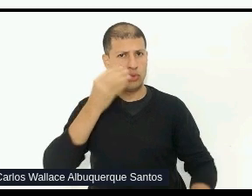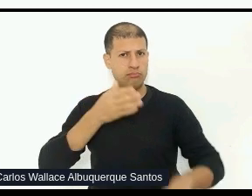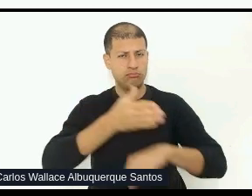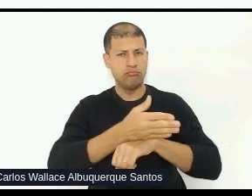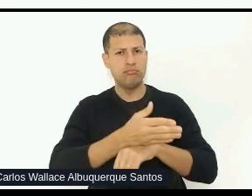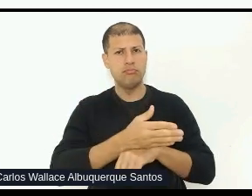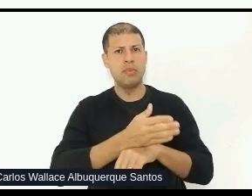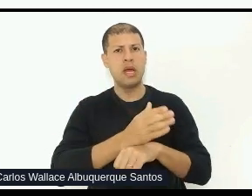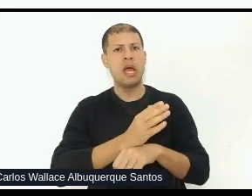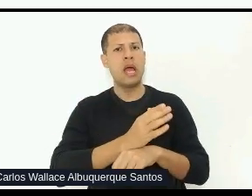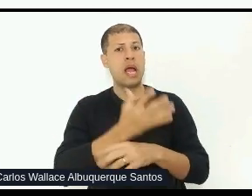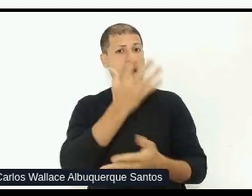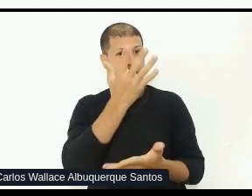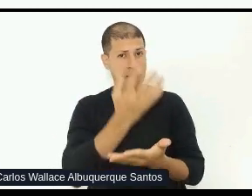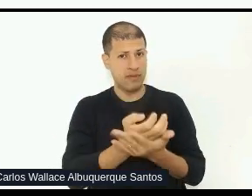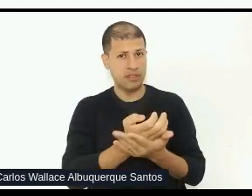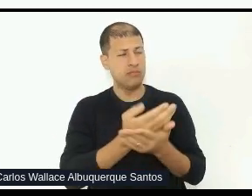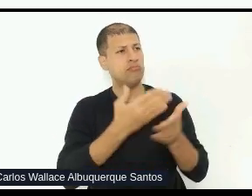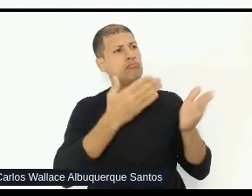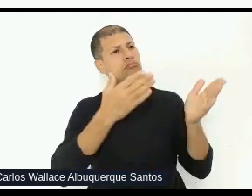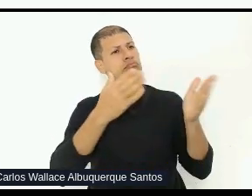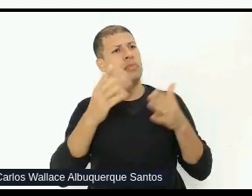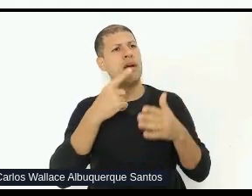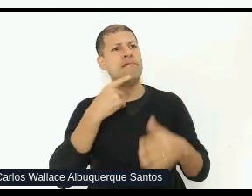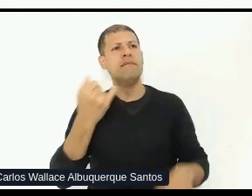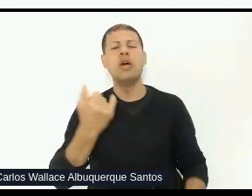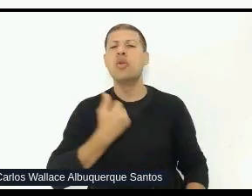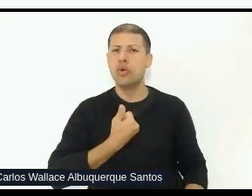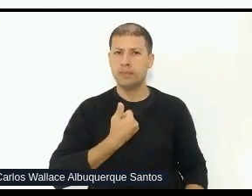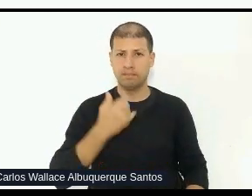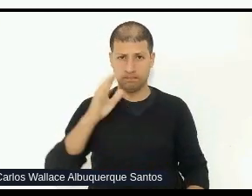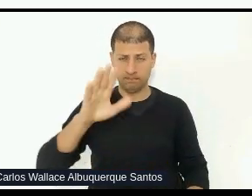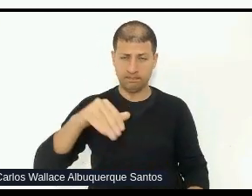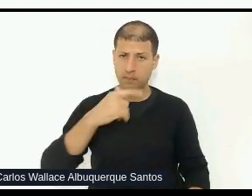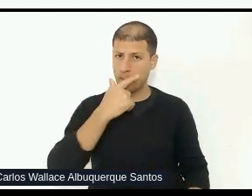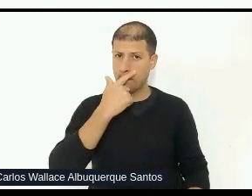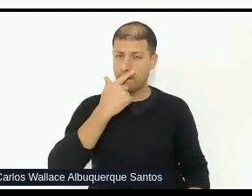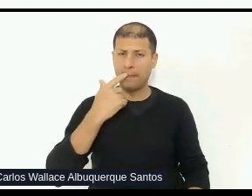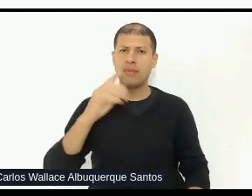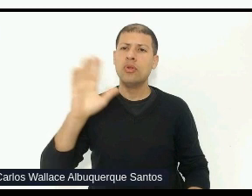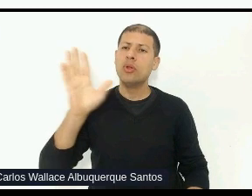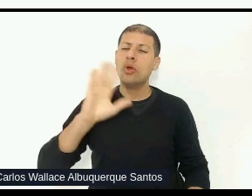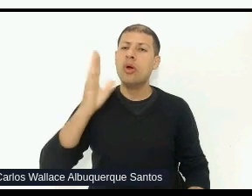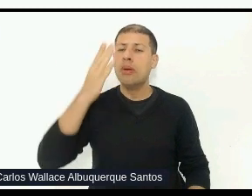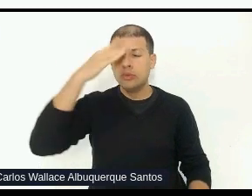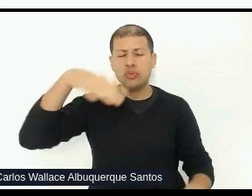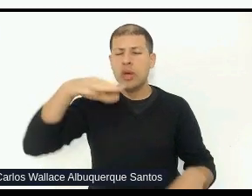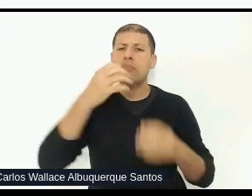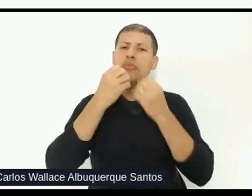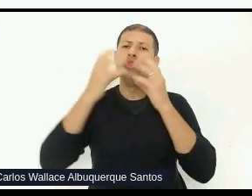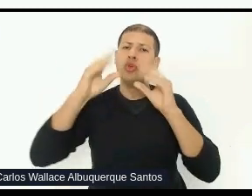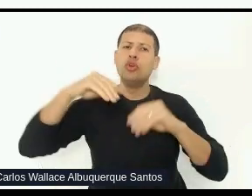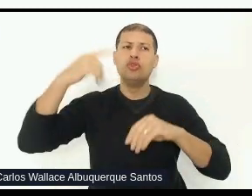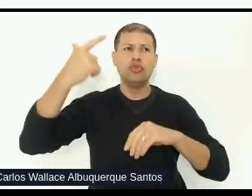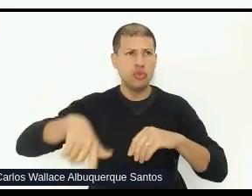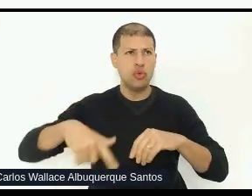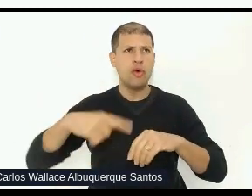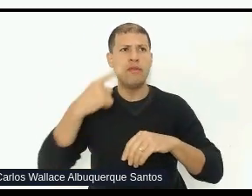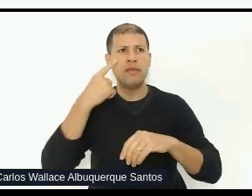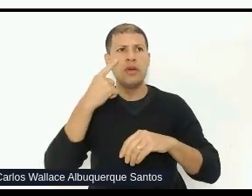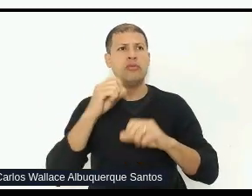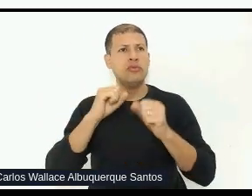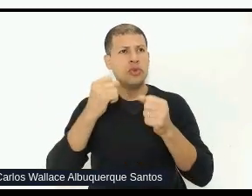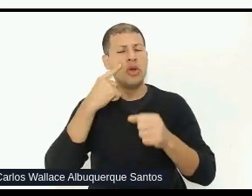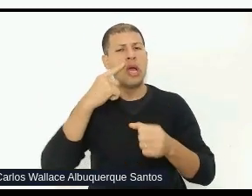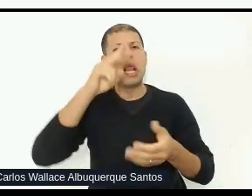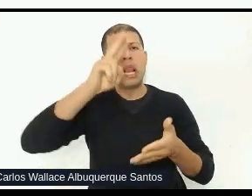né? Só que ela compartilhou o seguinte dentro do grupo. Pessoal, boa noite mais uma vez. Eu busquei ler a apresentação da